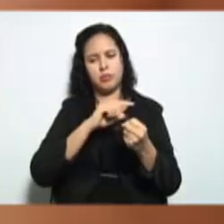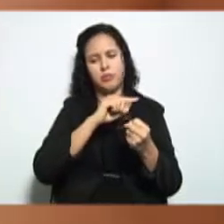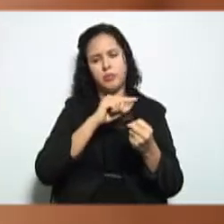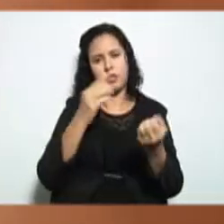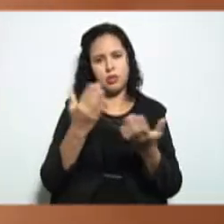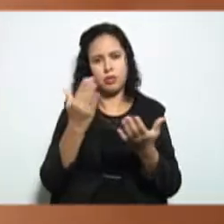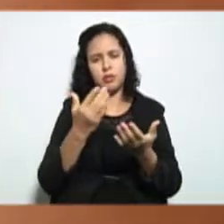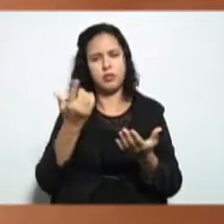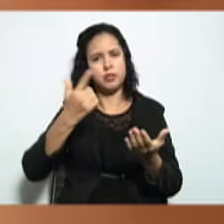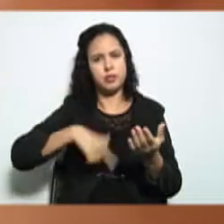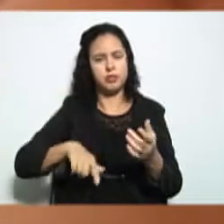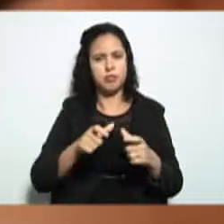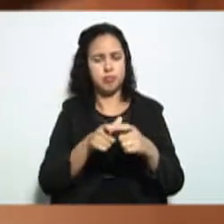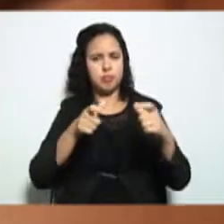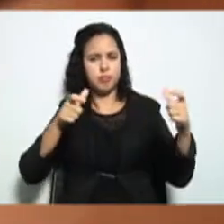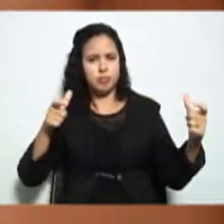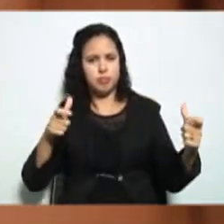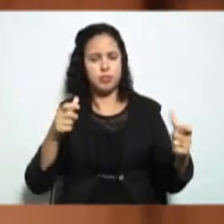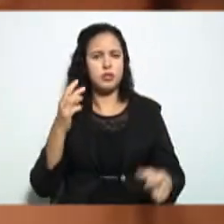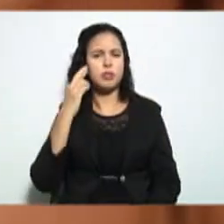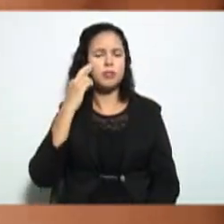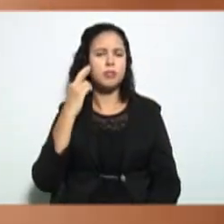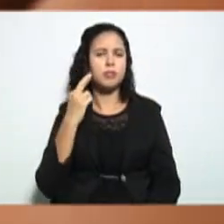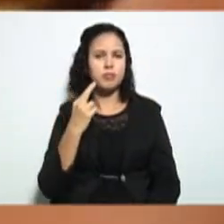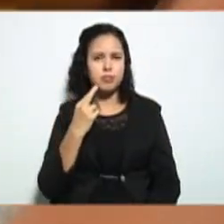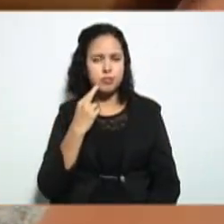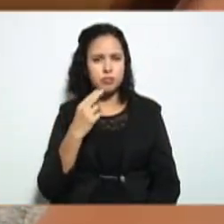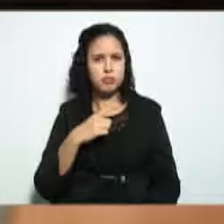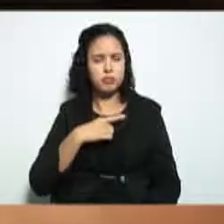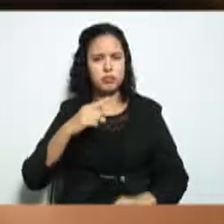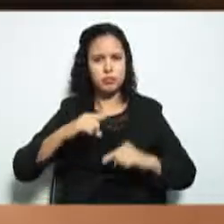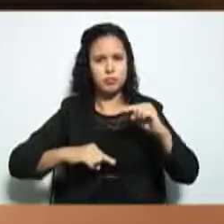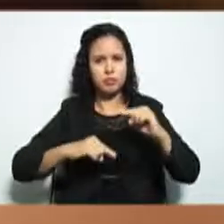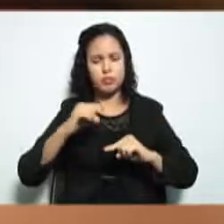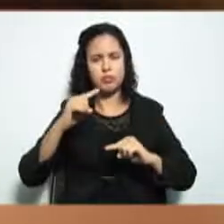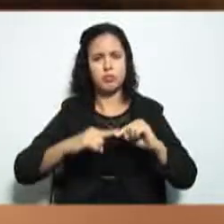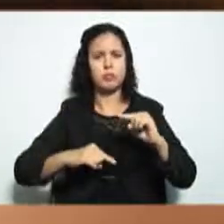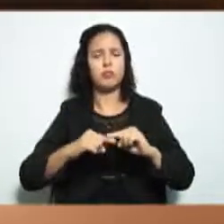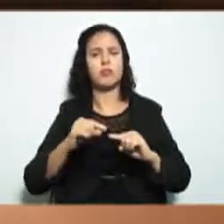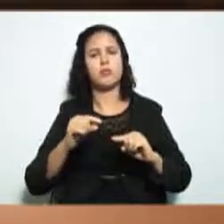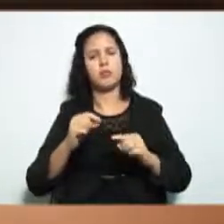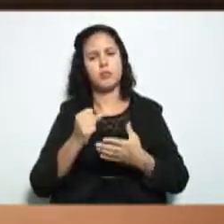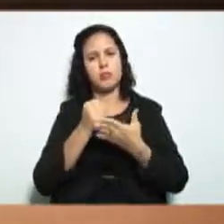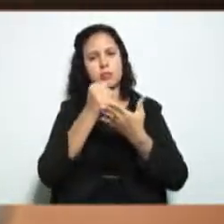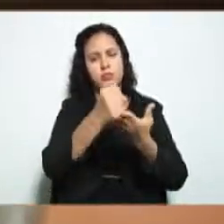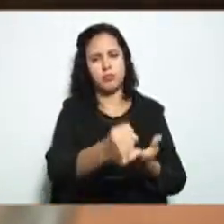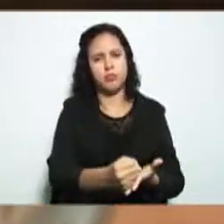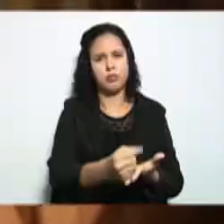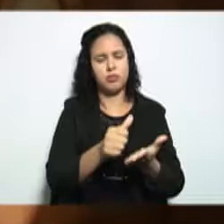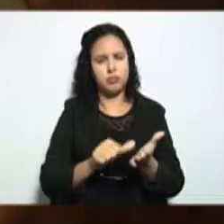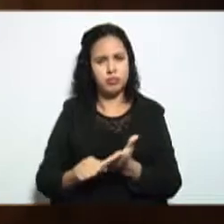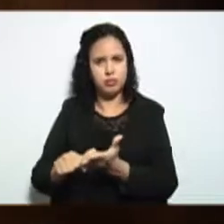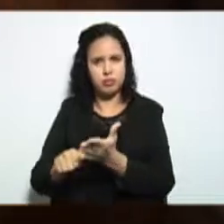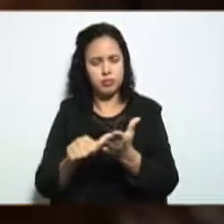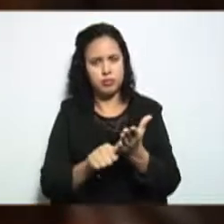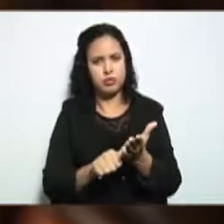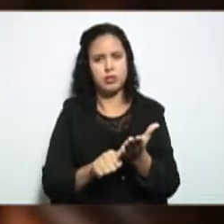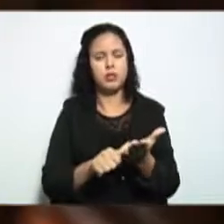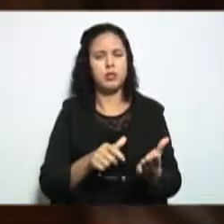crescer. Em Rondônia também, à medida que oferece produtos mais confiáveis ao consumidor, principalmente alimentos sem